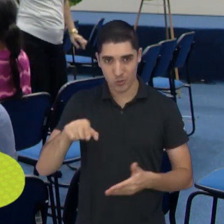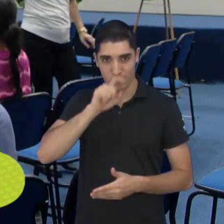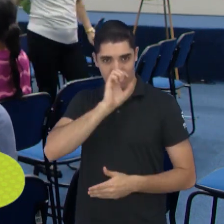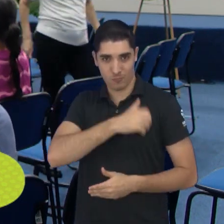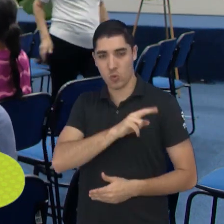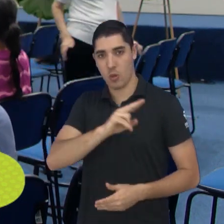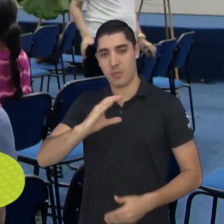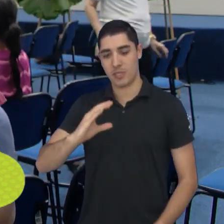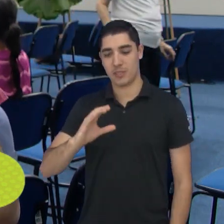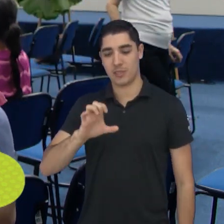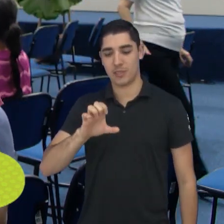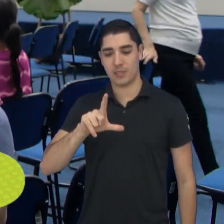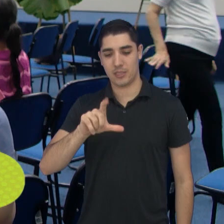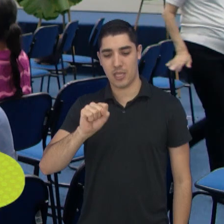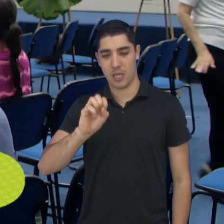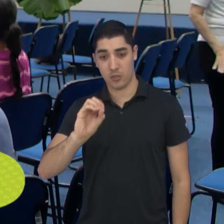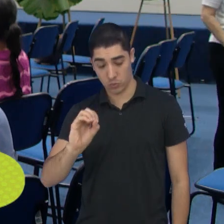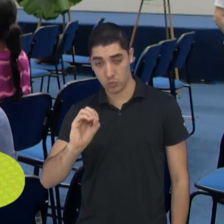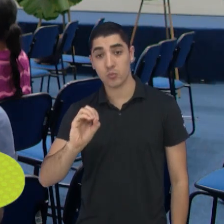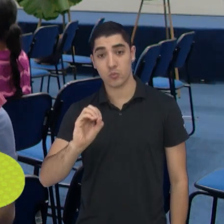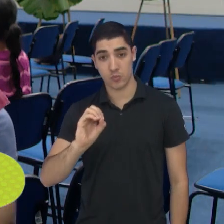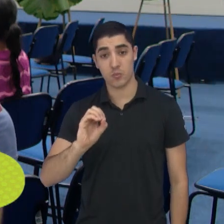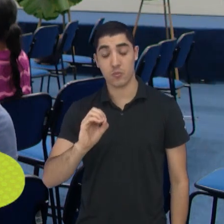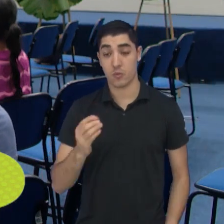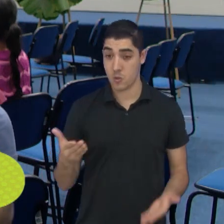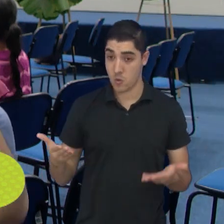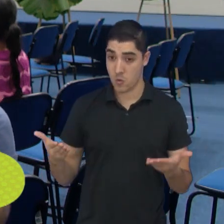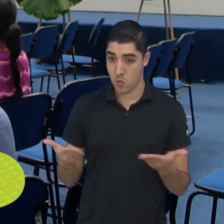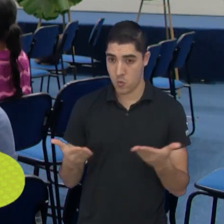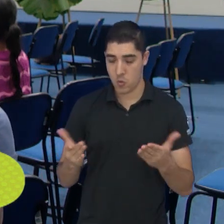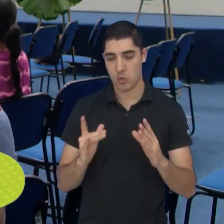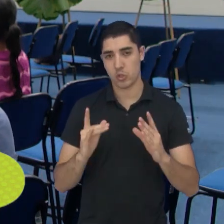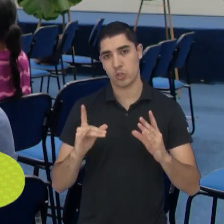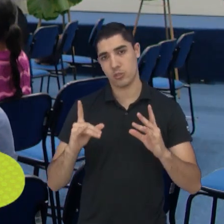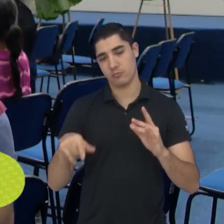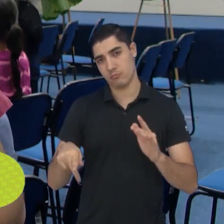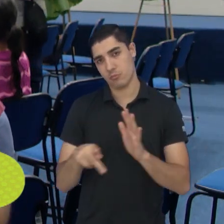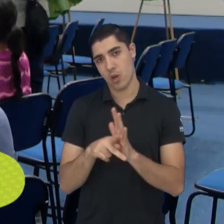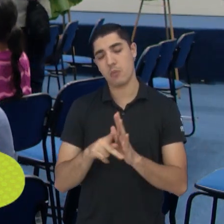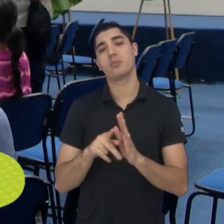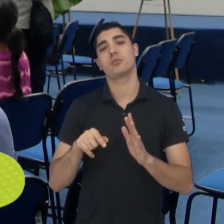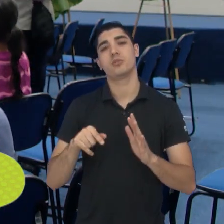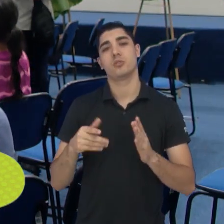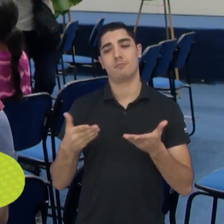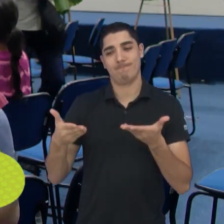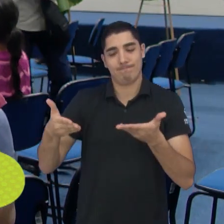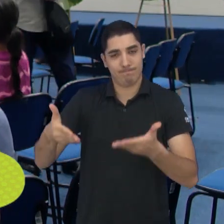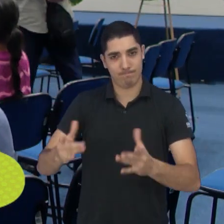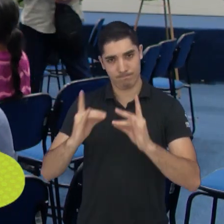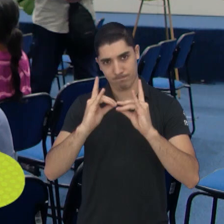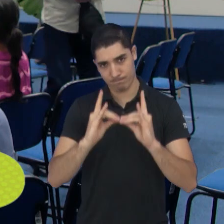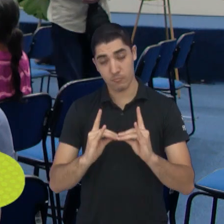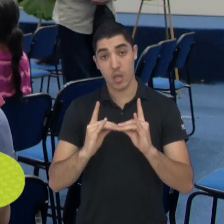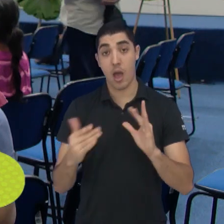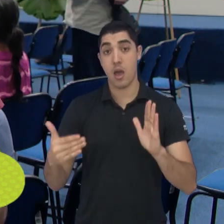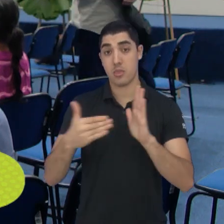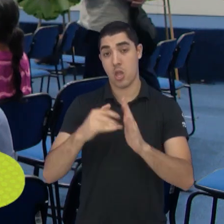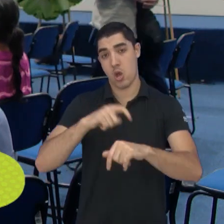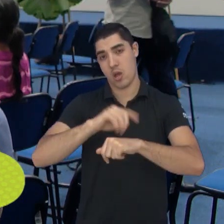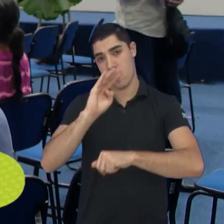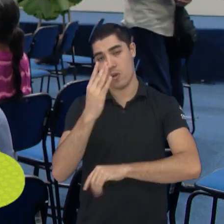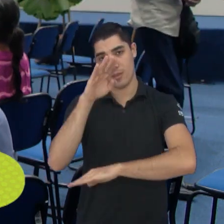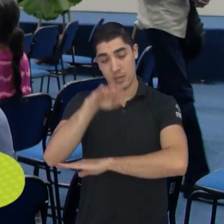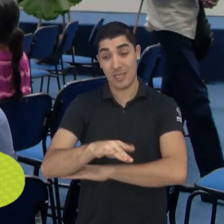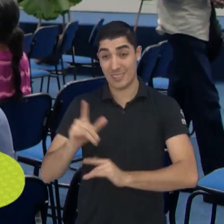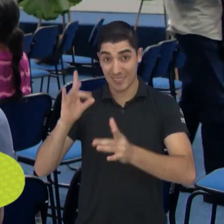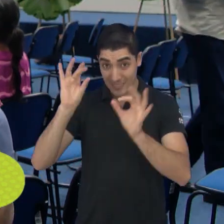Celso Monteiro. O velório vai ocorrer aqui no plenário da Câmara até às 4 da tarde e o